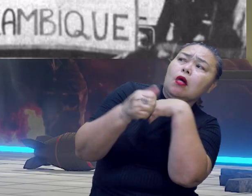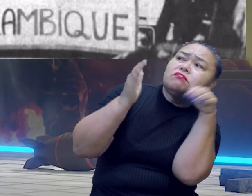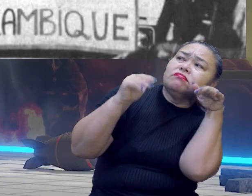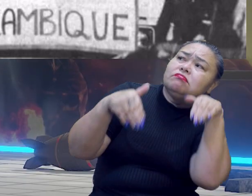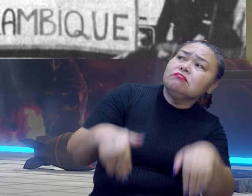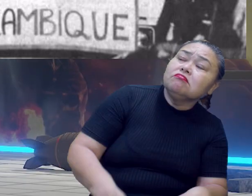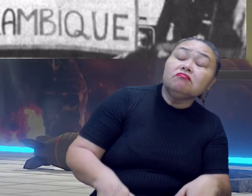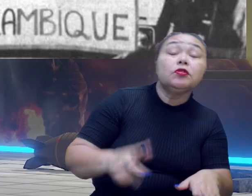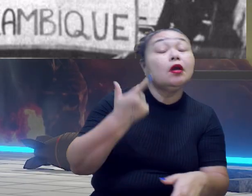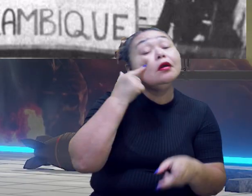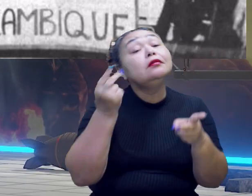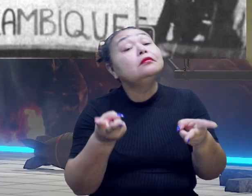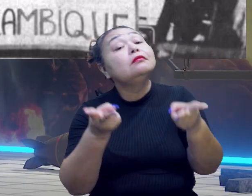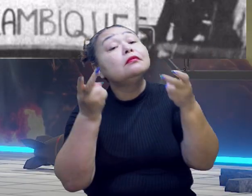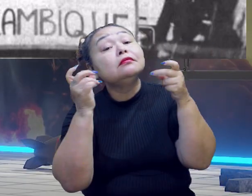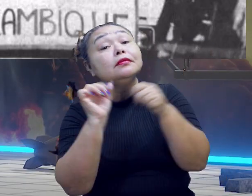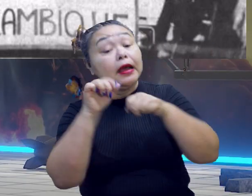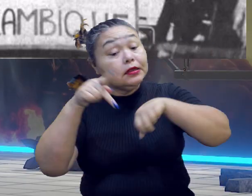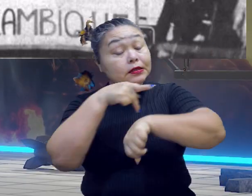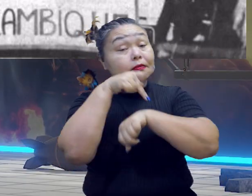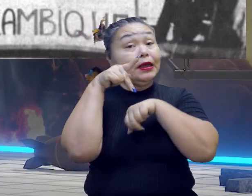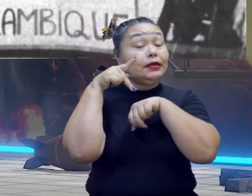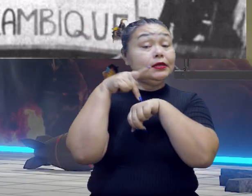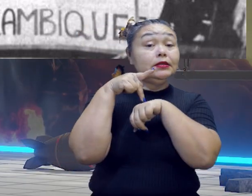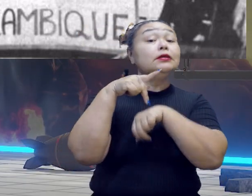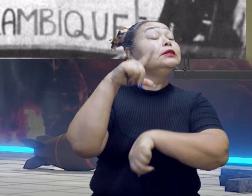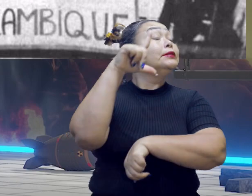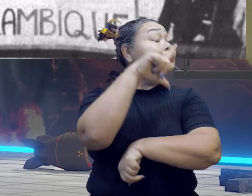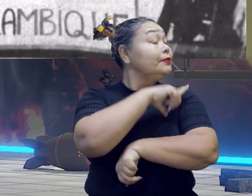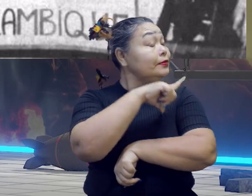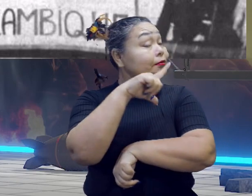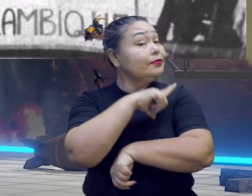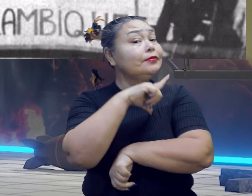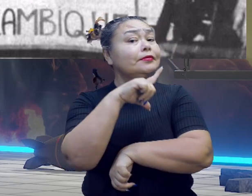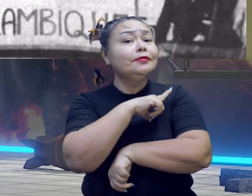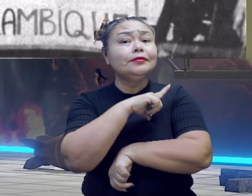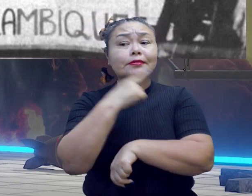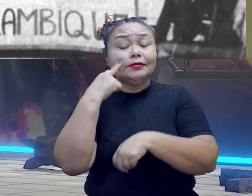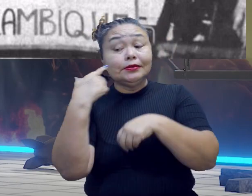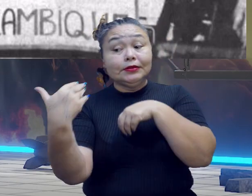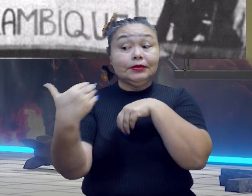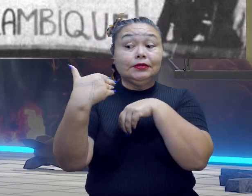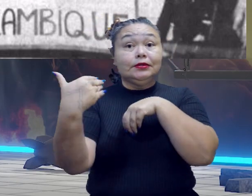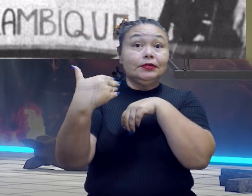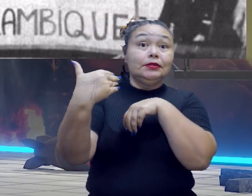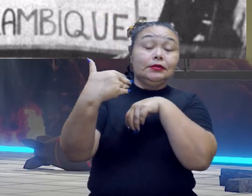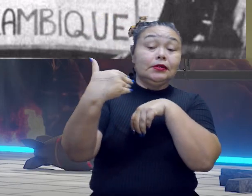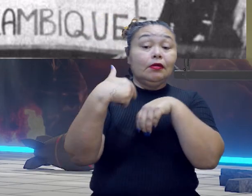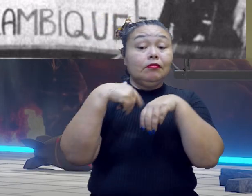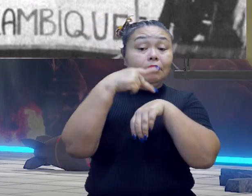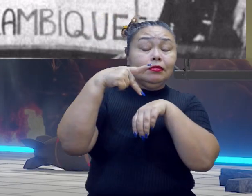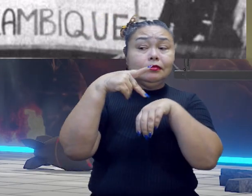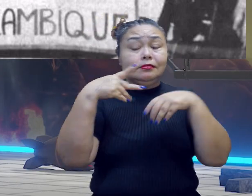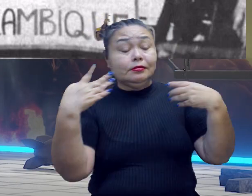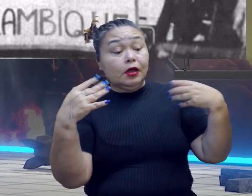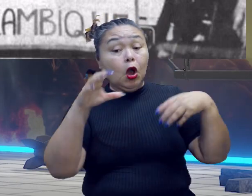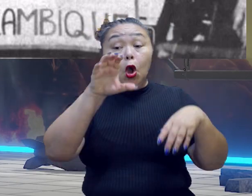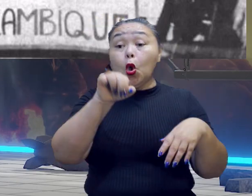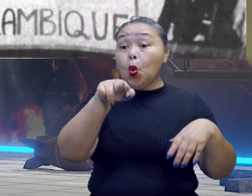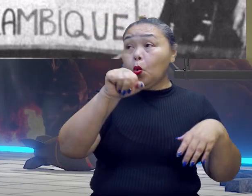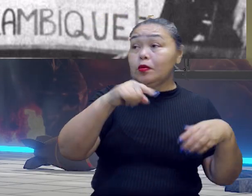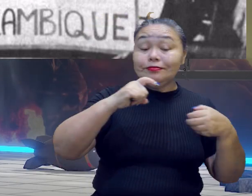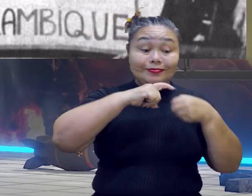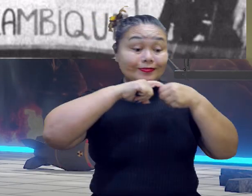eu quero que vocês percebam que esses países eles ainda estão interferindo nesses países se tornando colônia